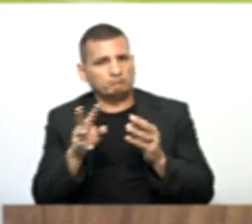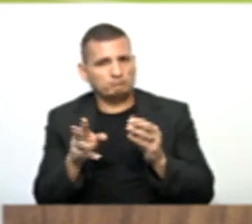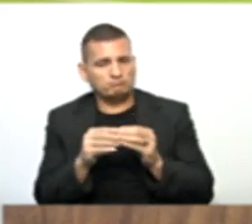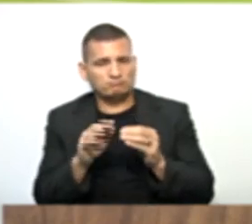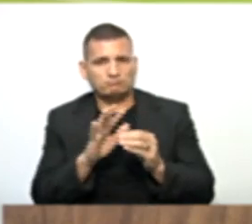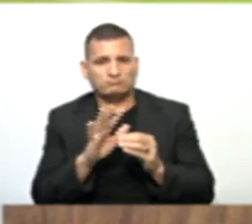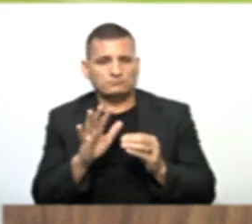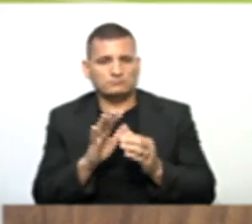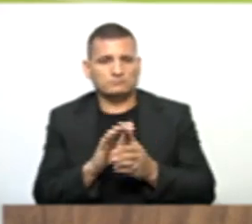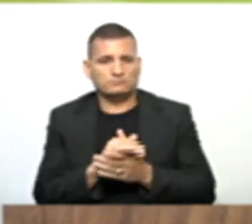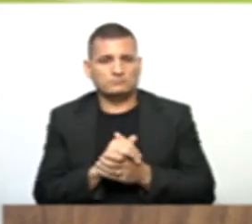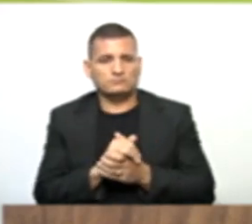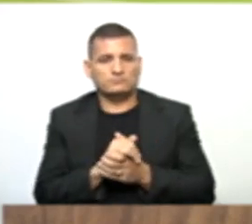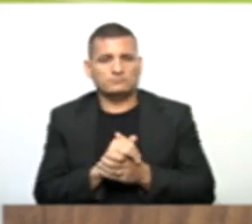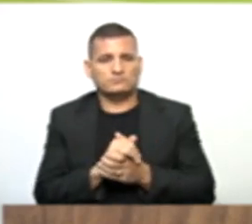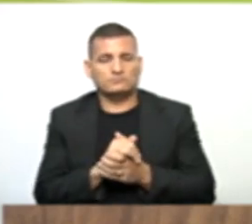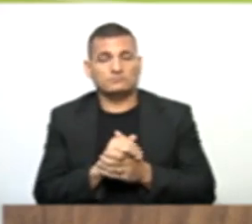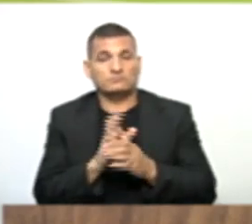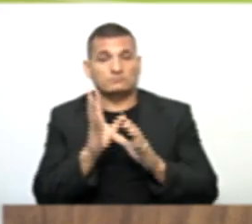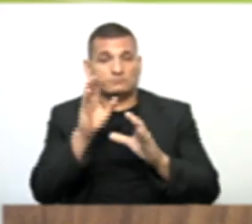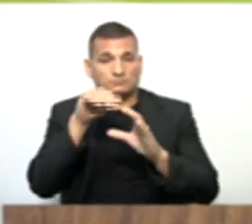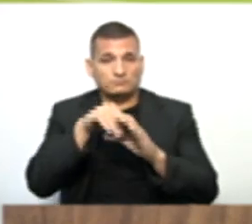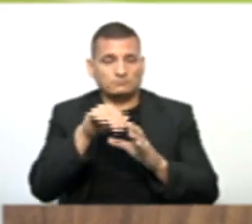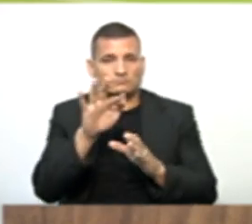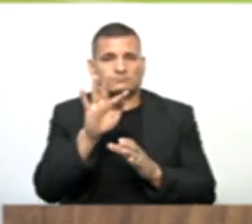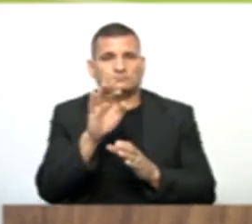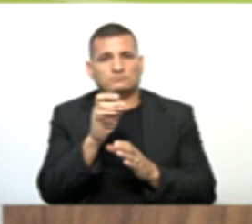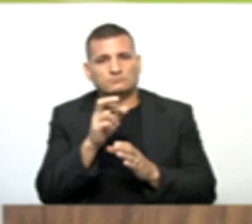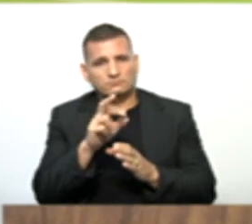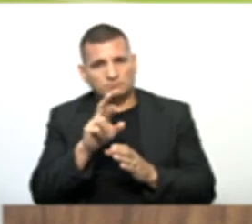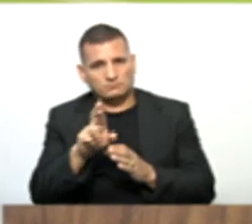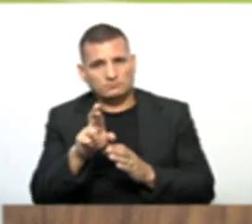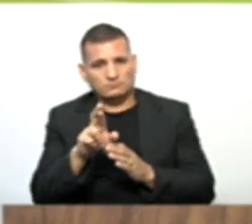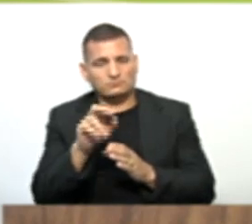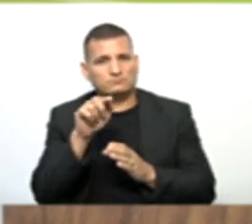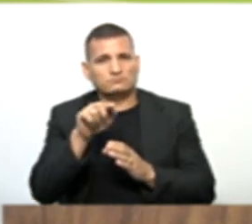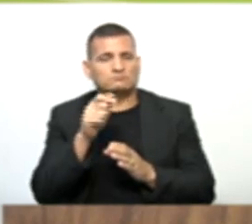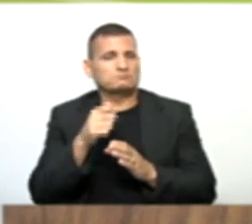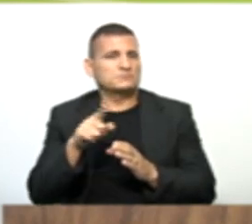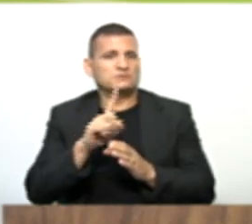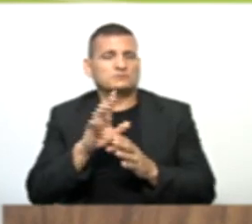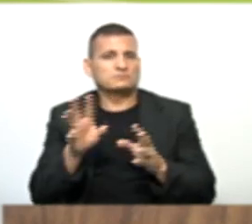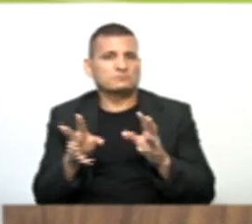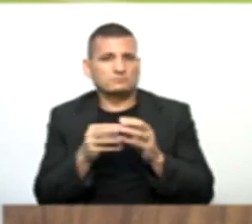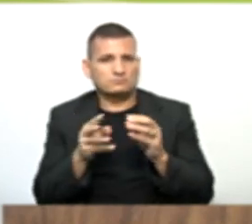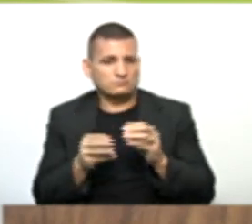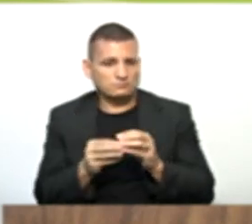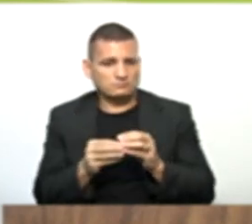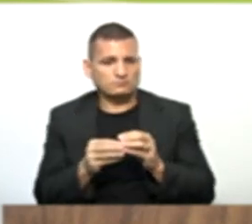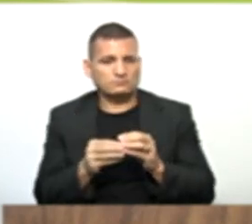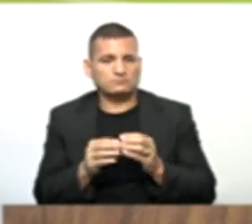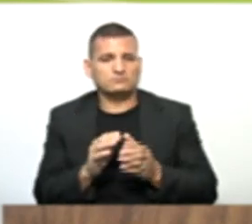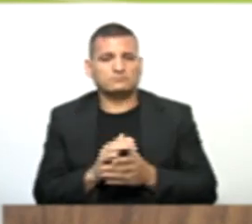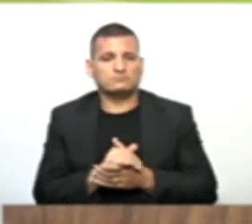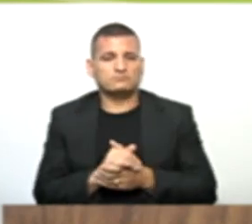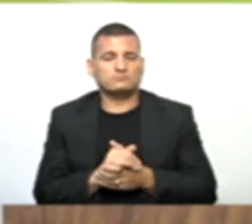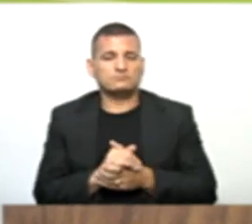automaticamente. Então, os comandos que estão dentro do for vão ser feitos, não precisa do incremento,